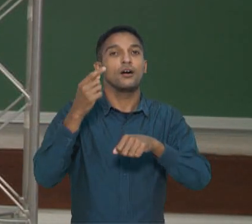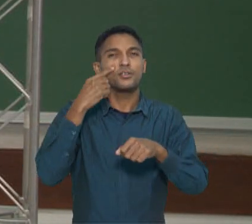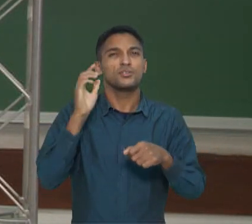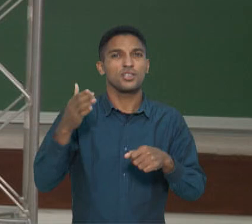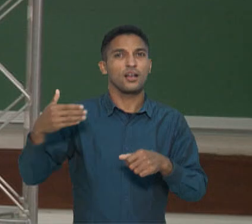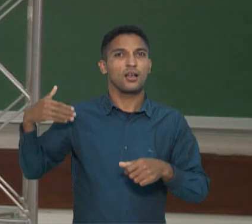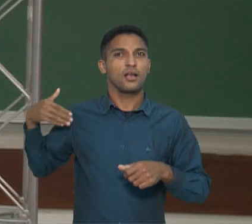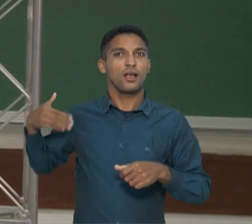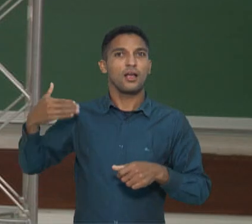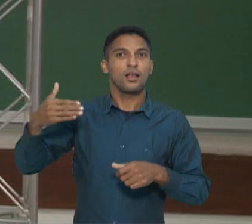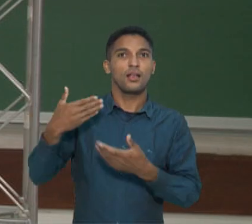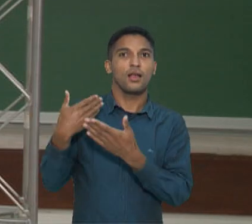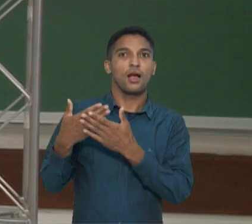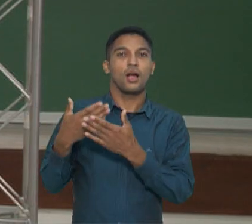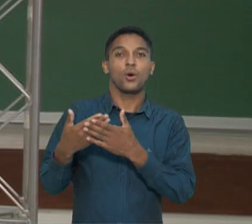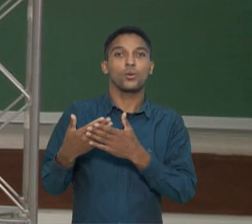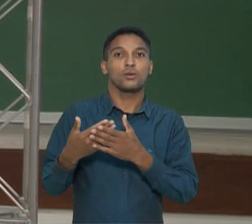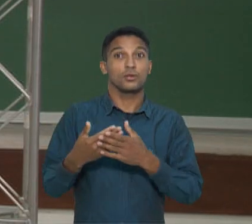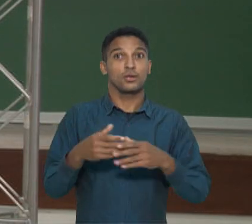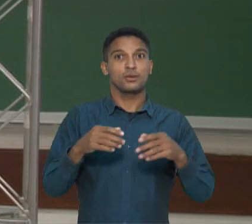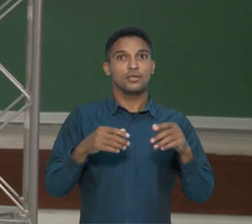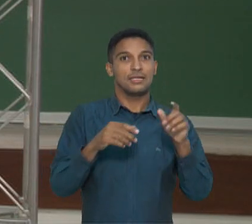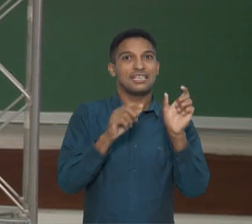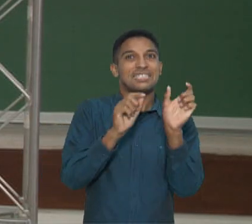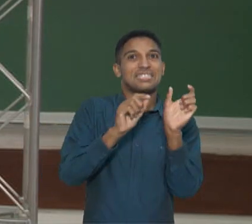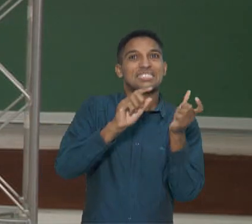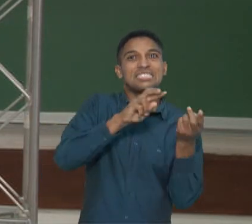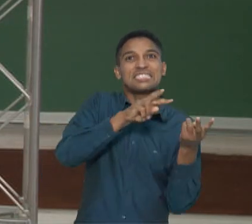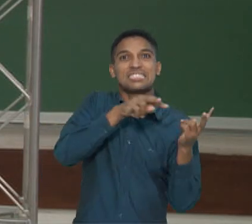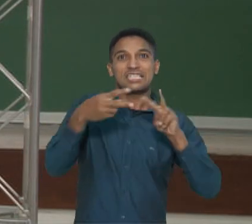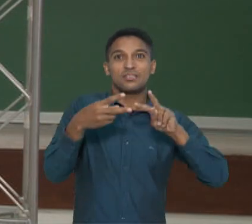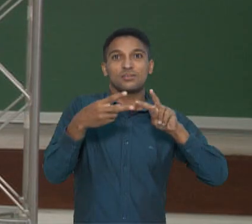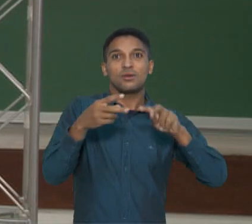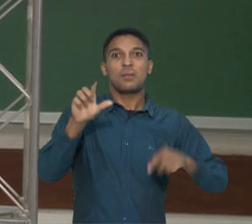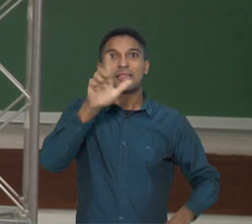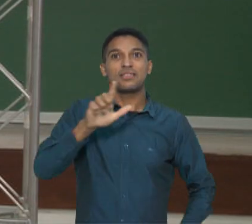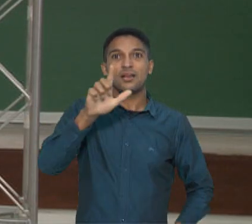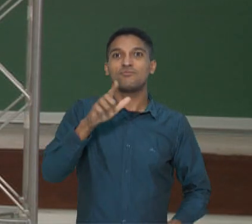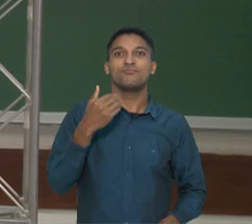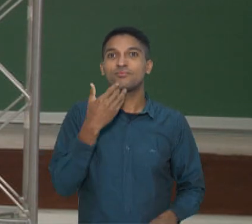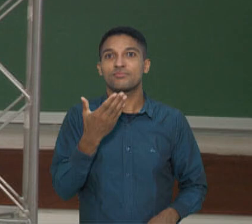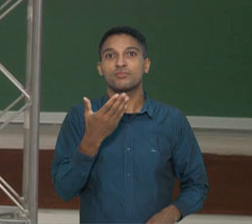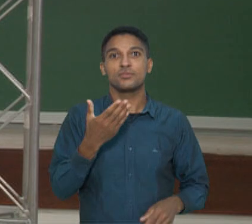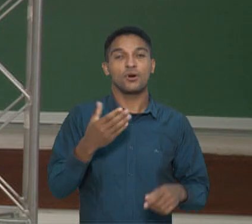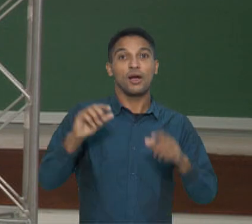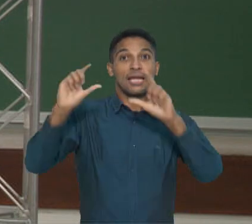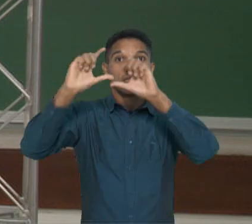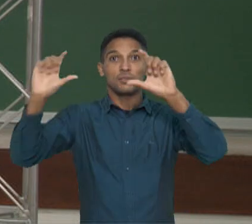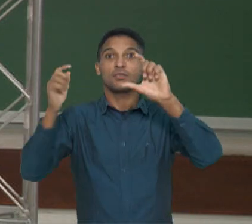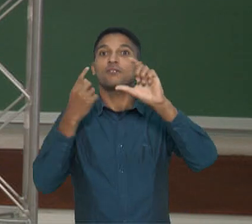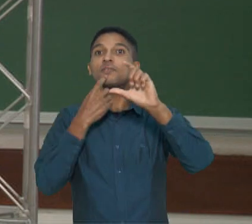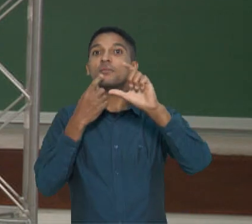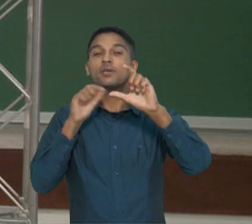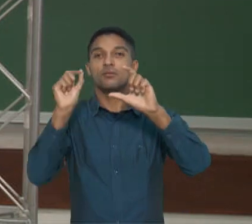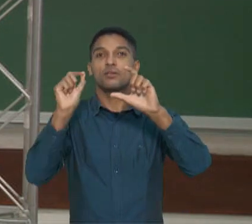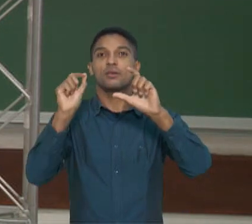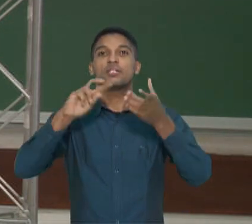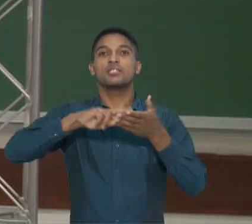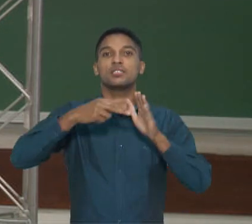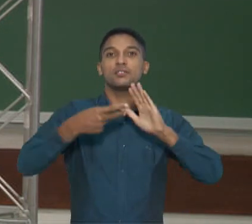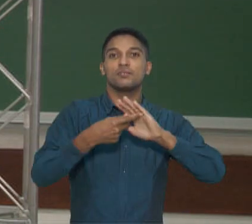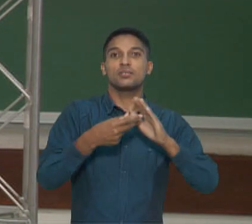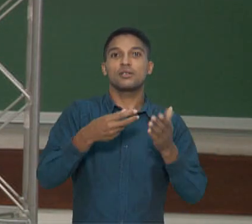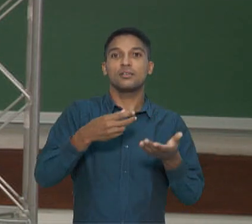nas aulas. Não existe uma tradução literal. E esta expressão echar de menos é justamente sentir